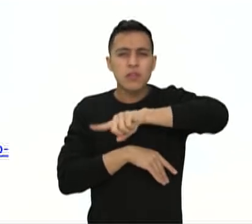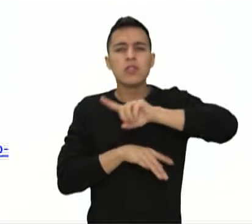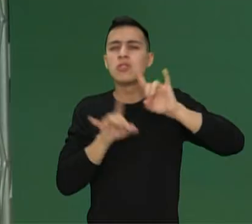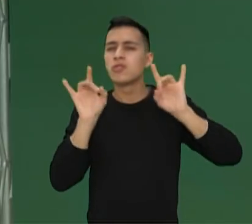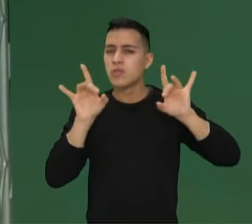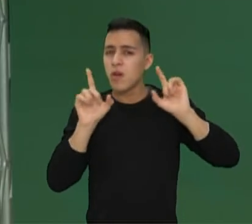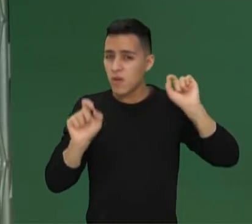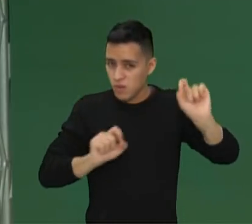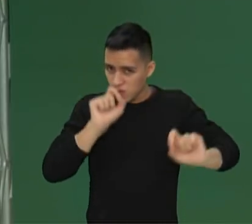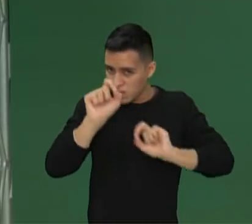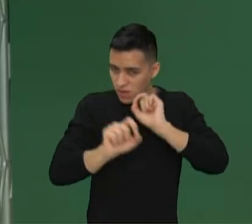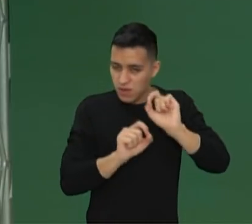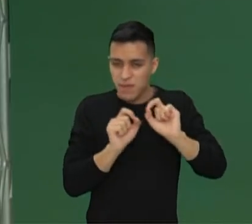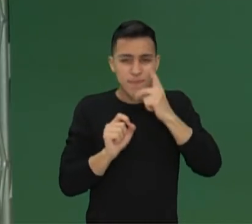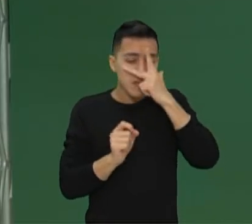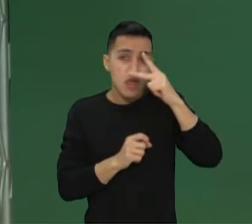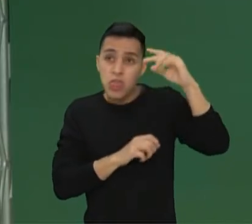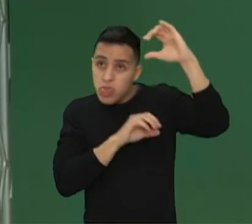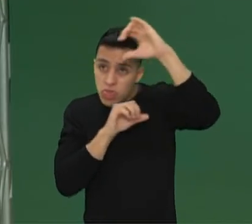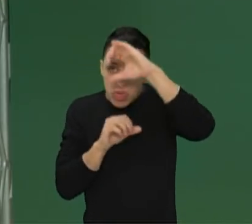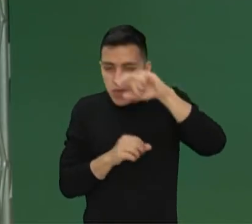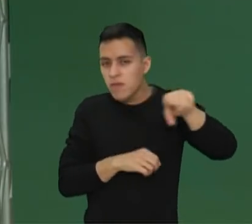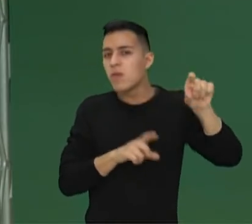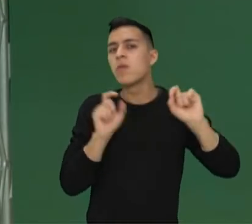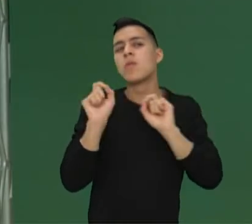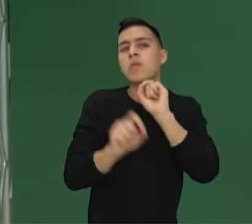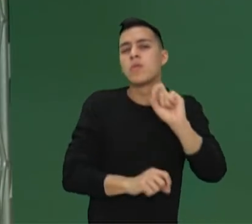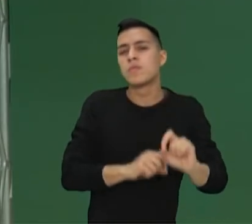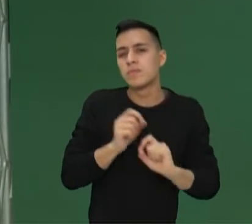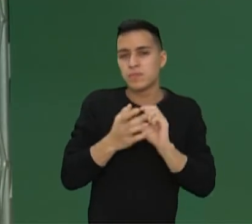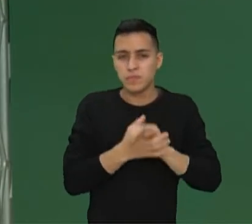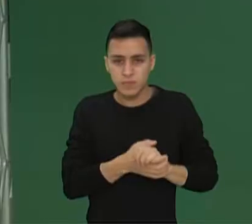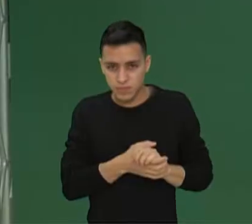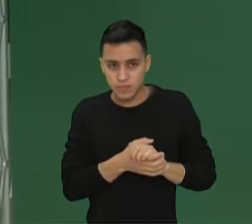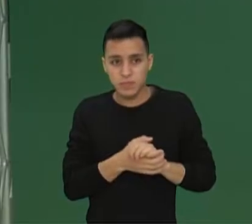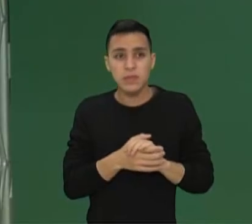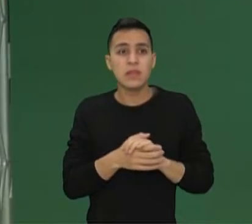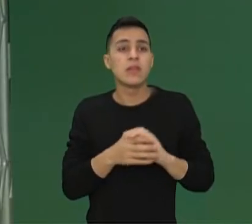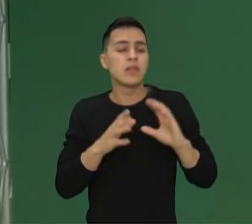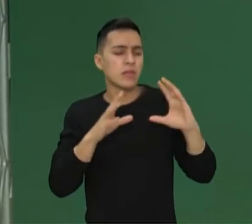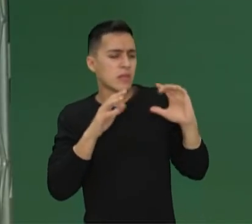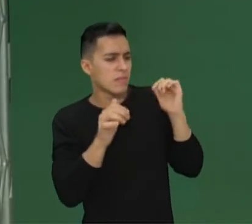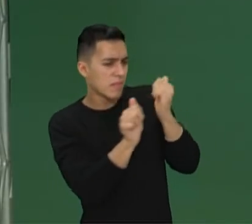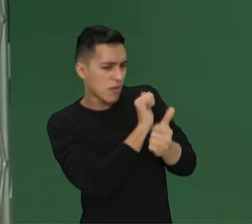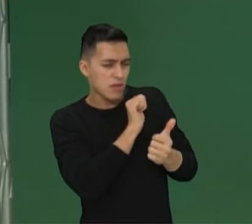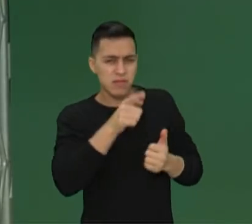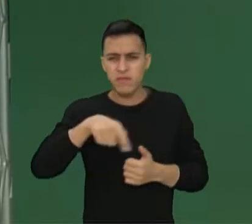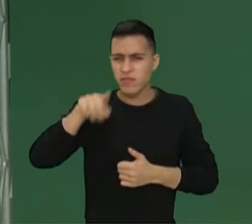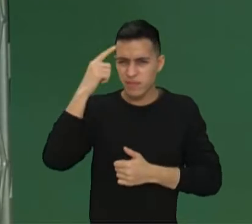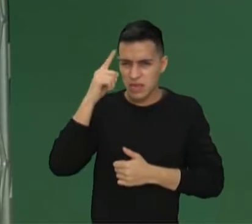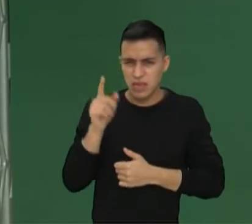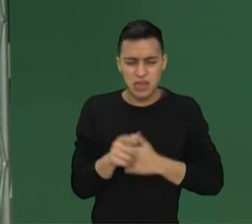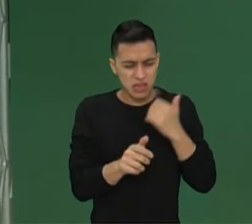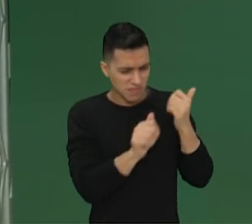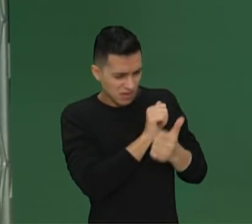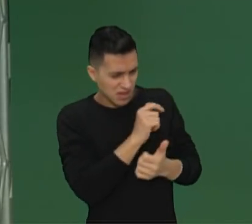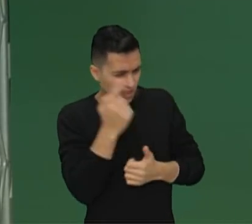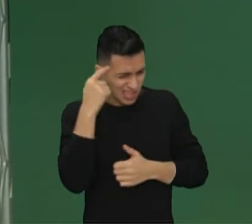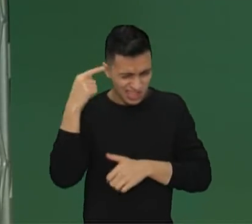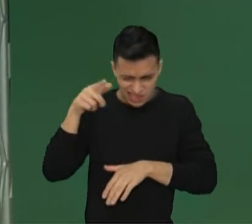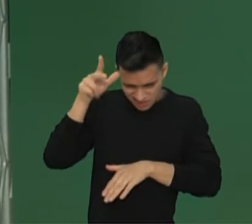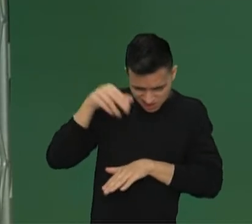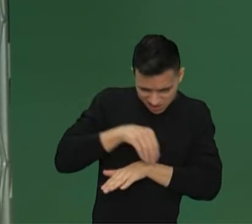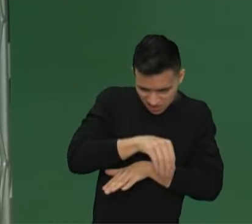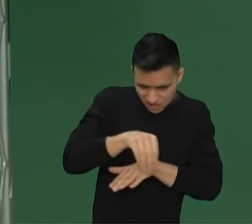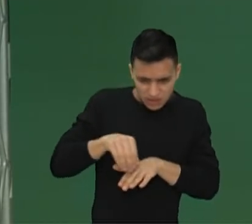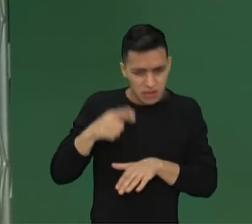tirar uma dúvida que pode ter surgido na cabeça de vocês. Assim como todo esporte, você vai pensar, nossa, esporte, mas o xadrez